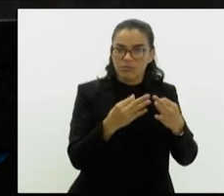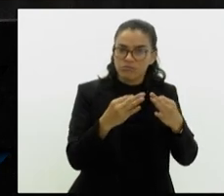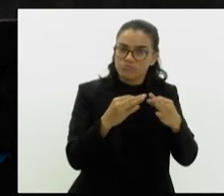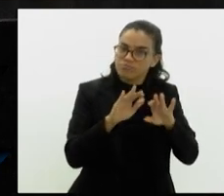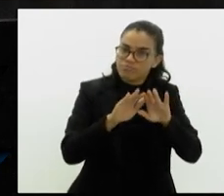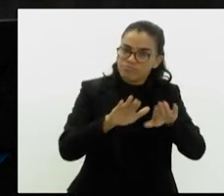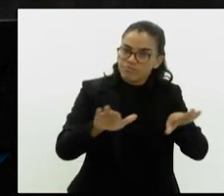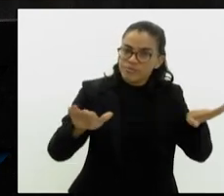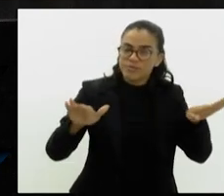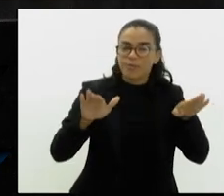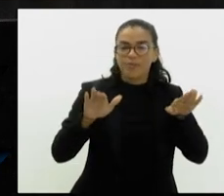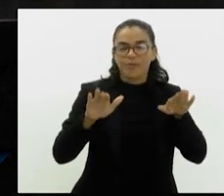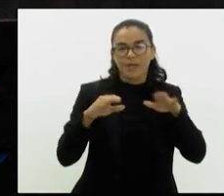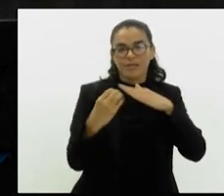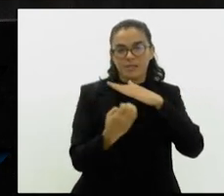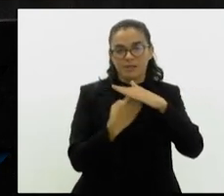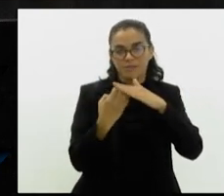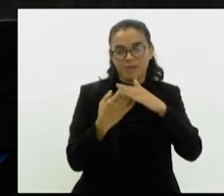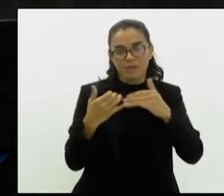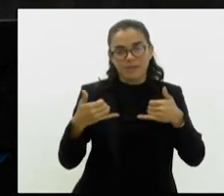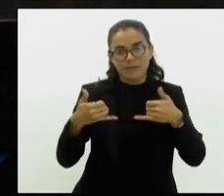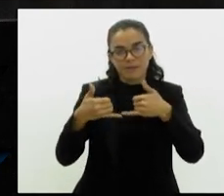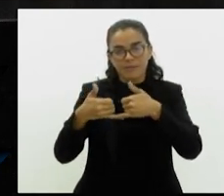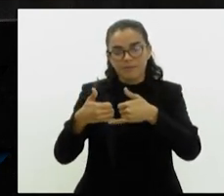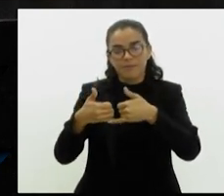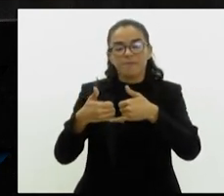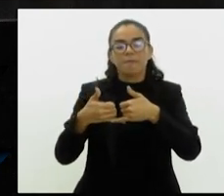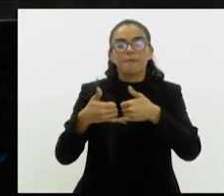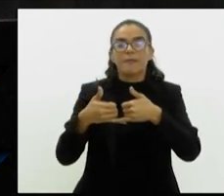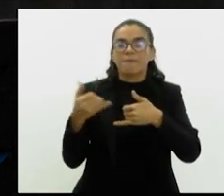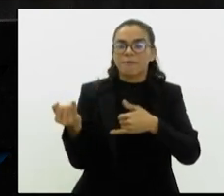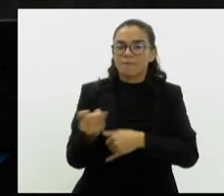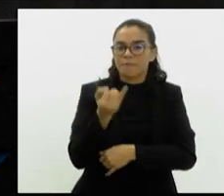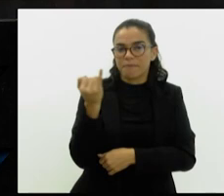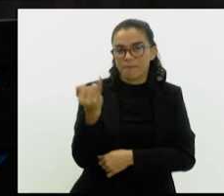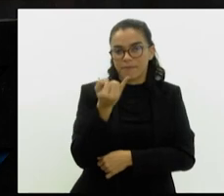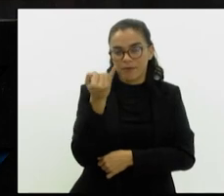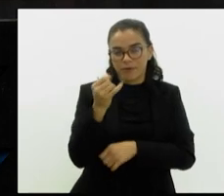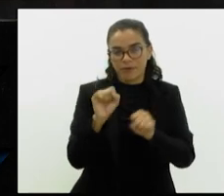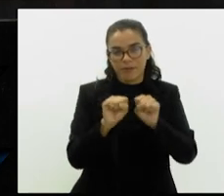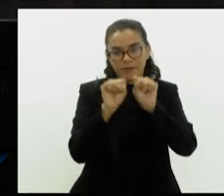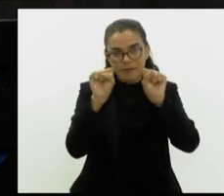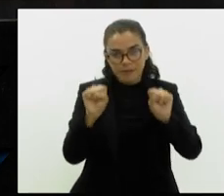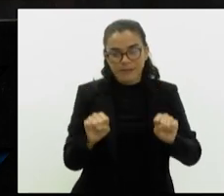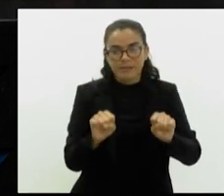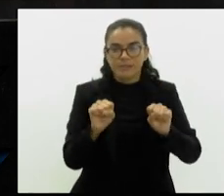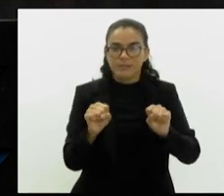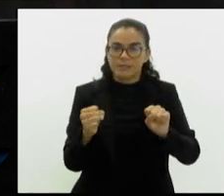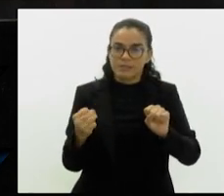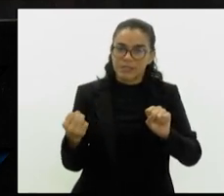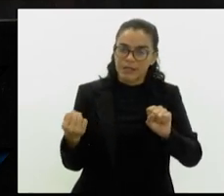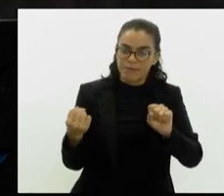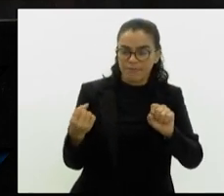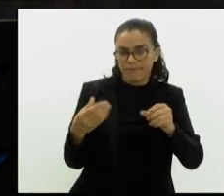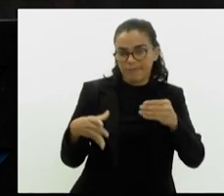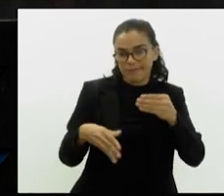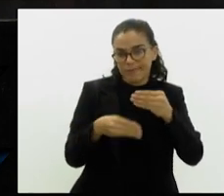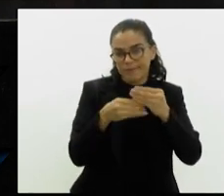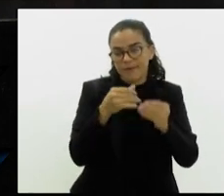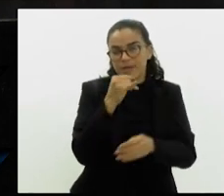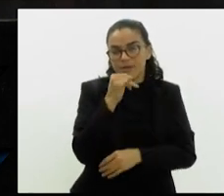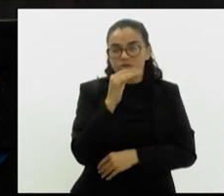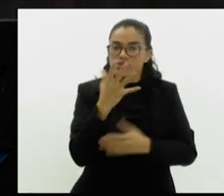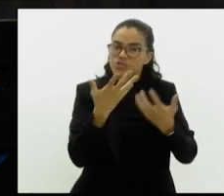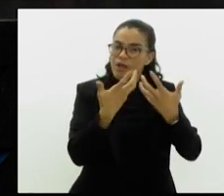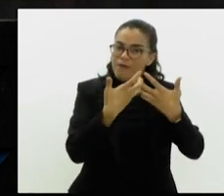das operadores de telefonia celular para importância desse sistema que já funciona por exemplo nos